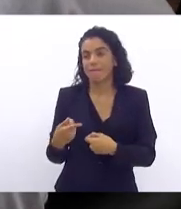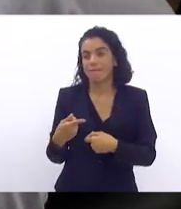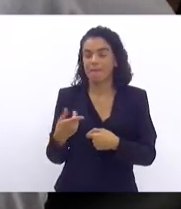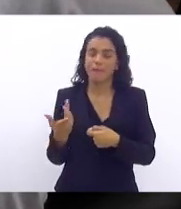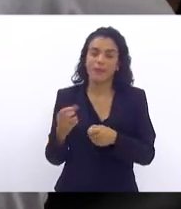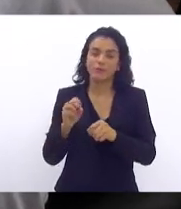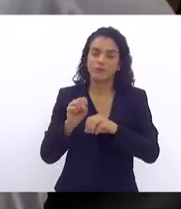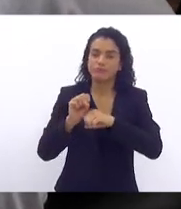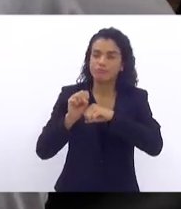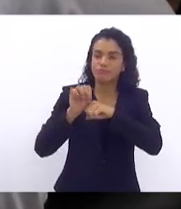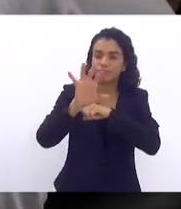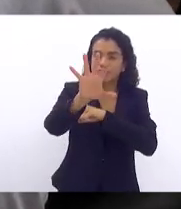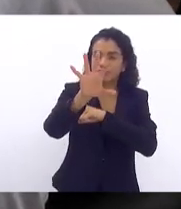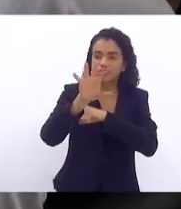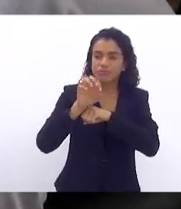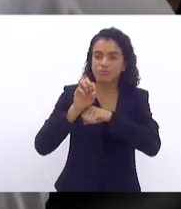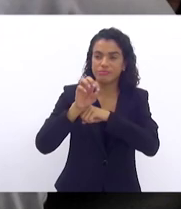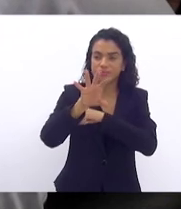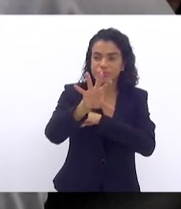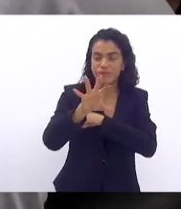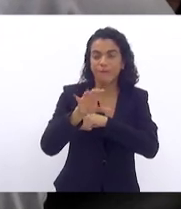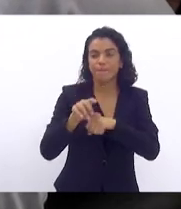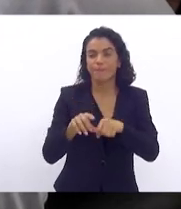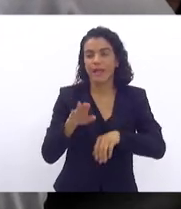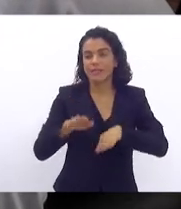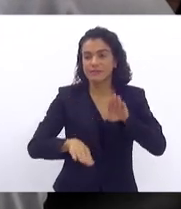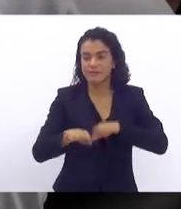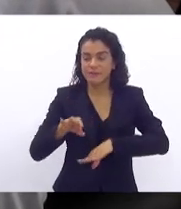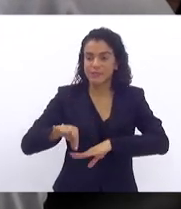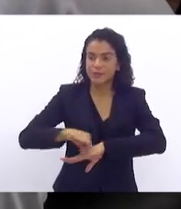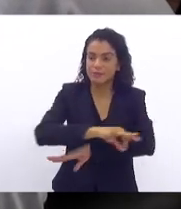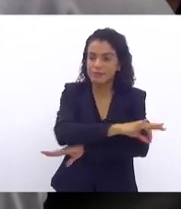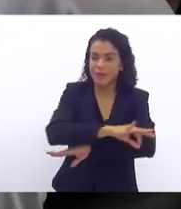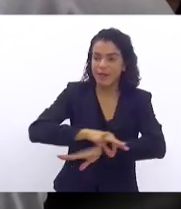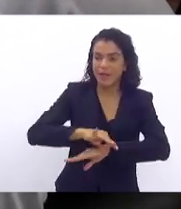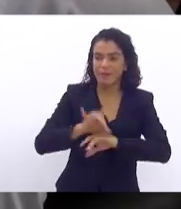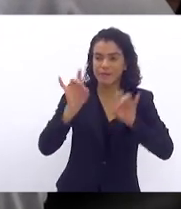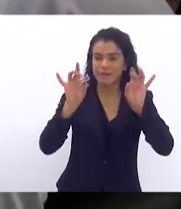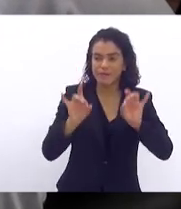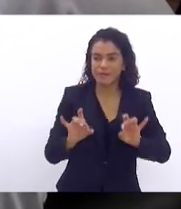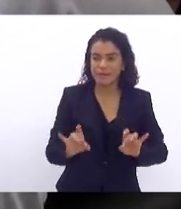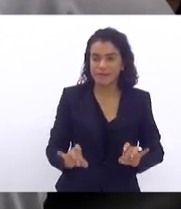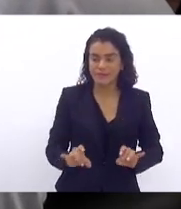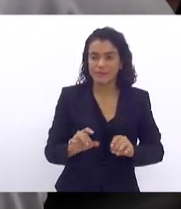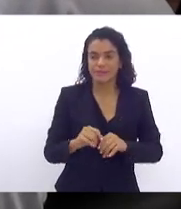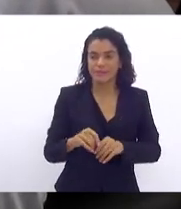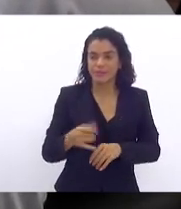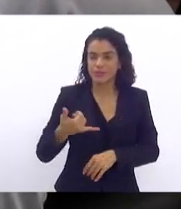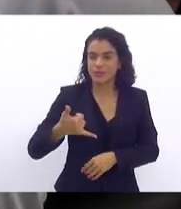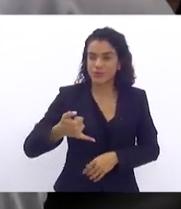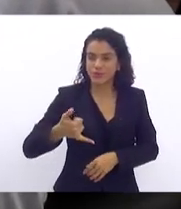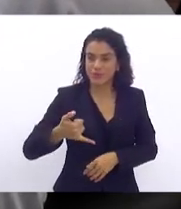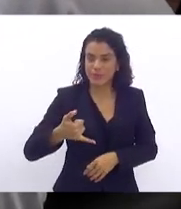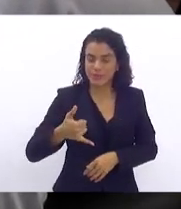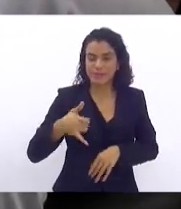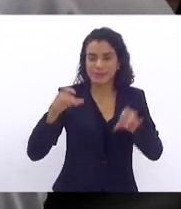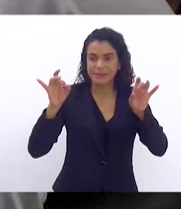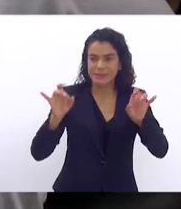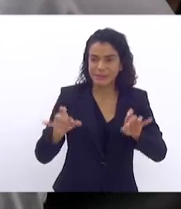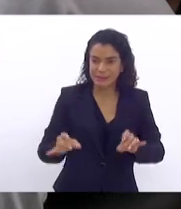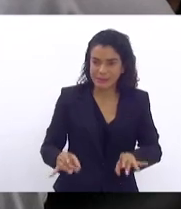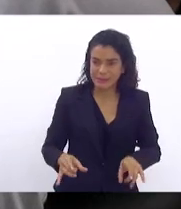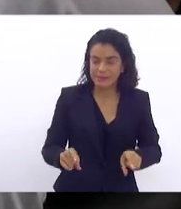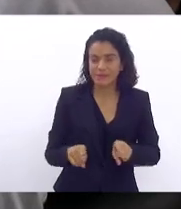retroprojetor, muitas das vezes de uma régua especial, né, de uma canetinha, de um material, enfim, e